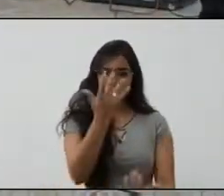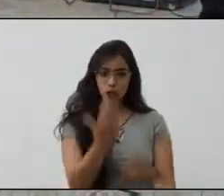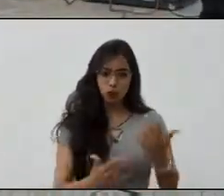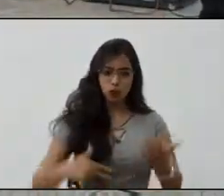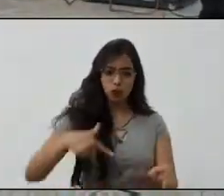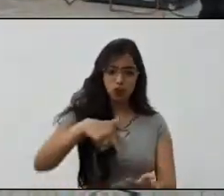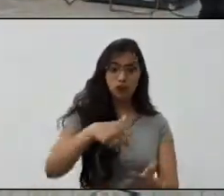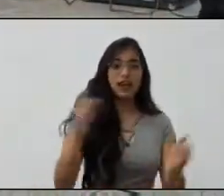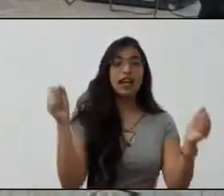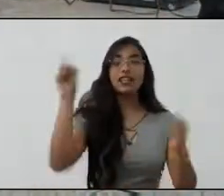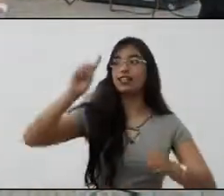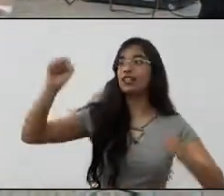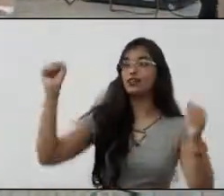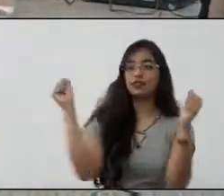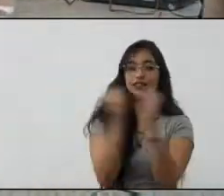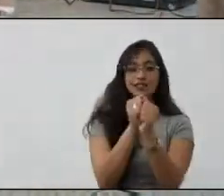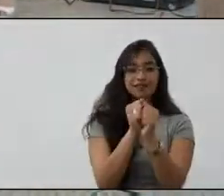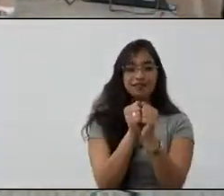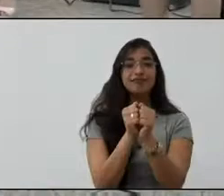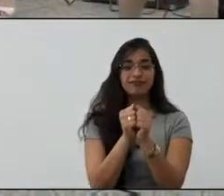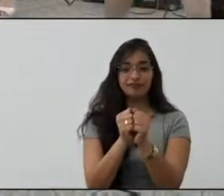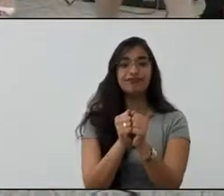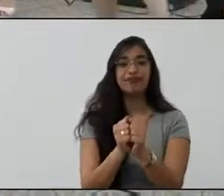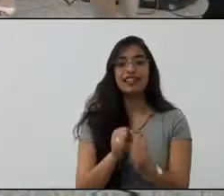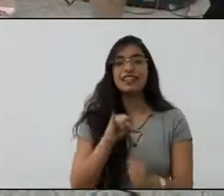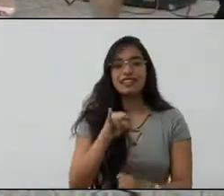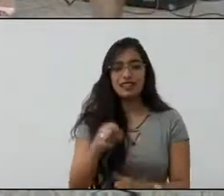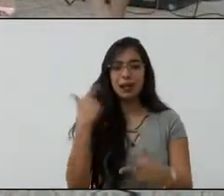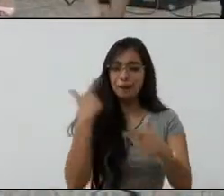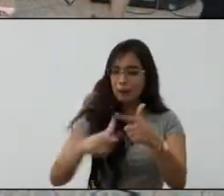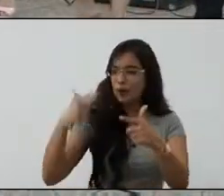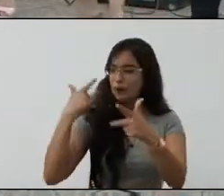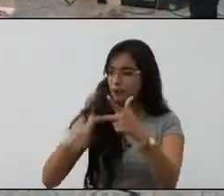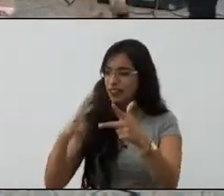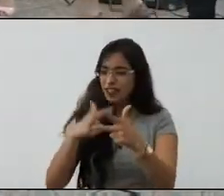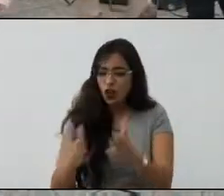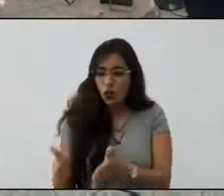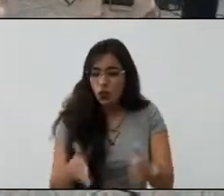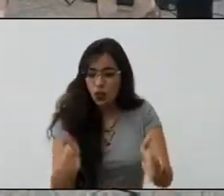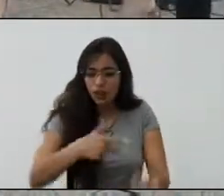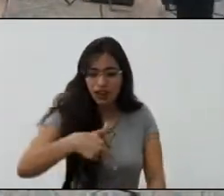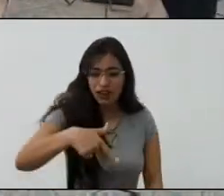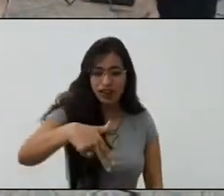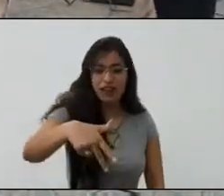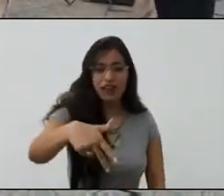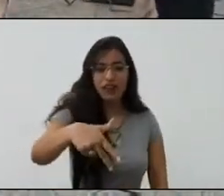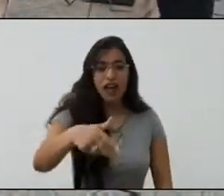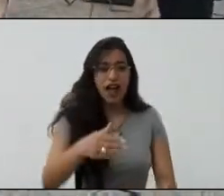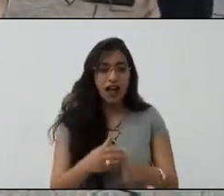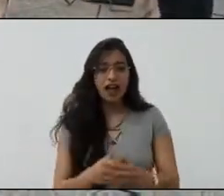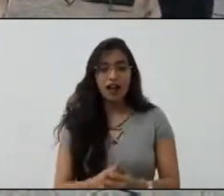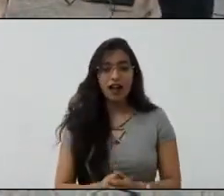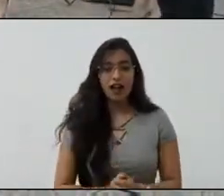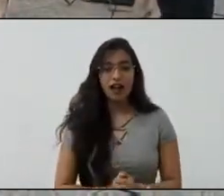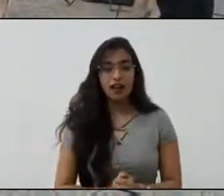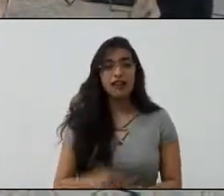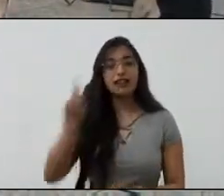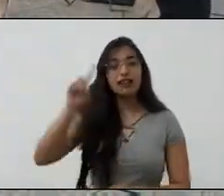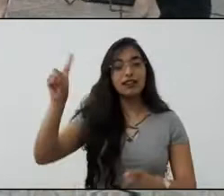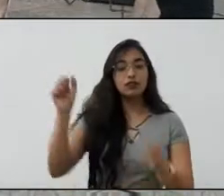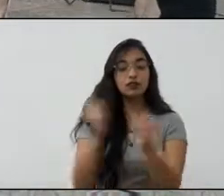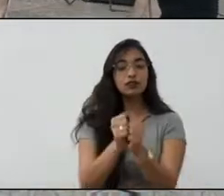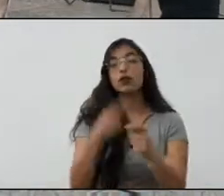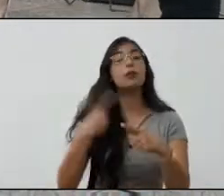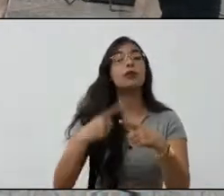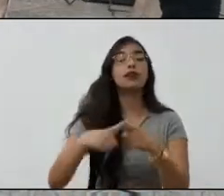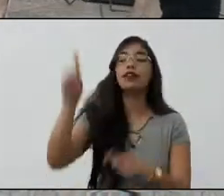eu ali estarei contigo. E se tiveres que passar no meio dos rios, eles não te submergirão. Porque Deus